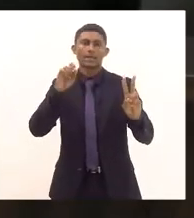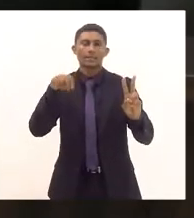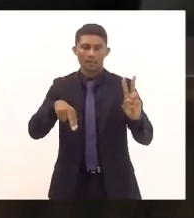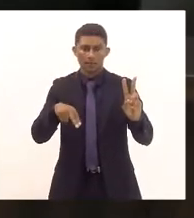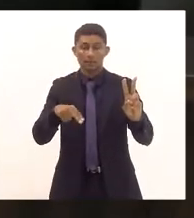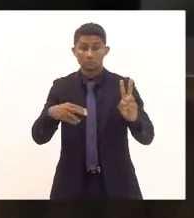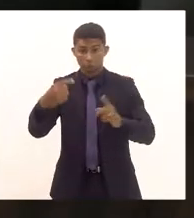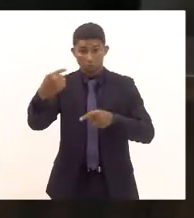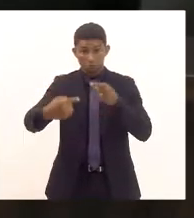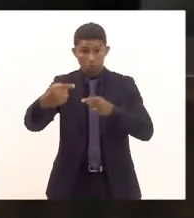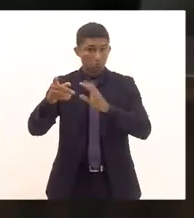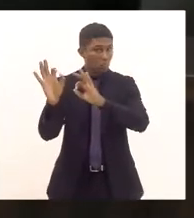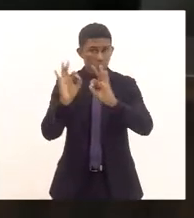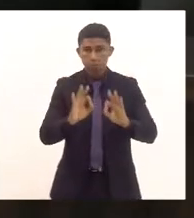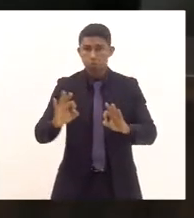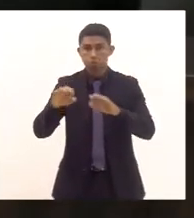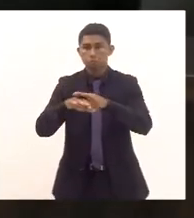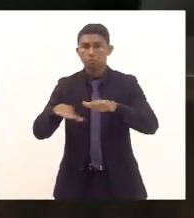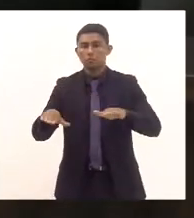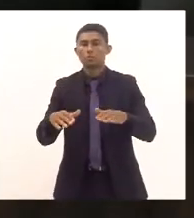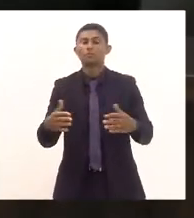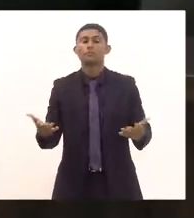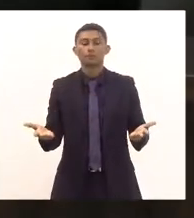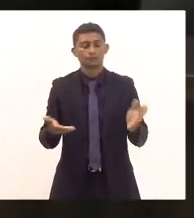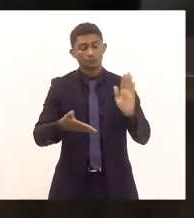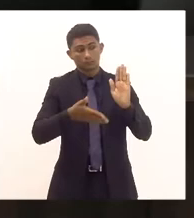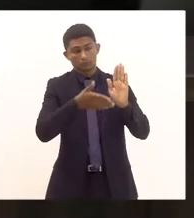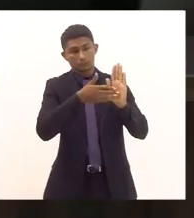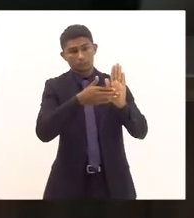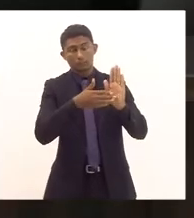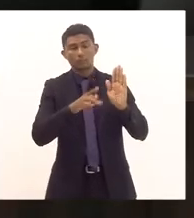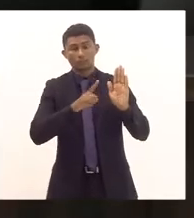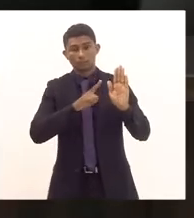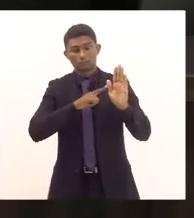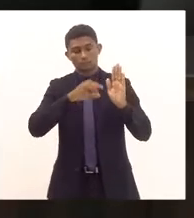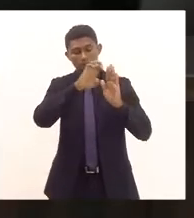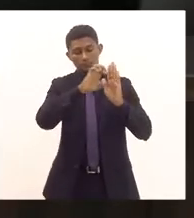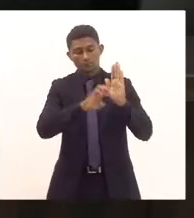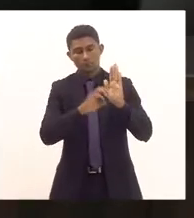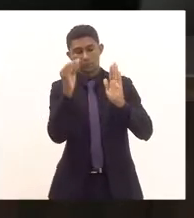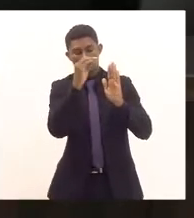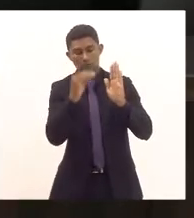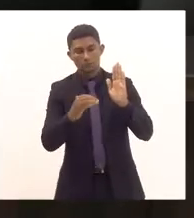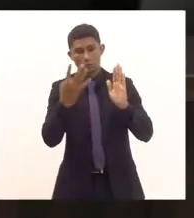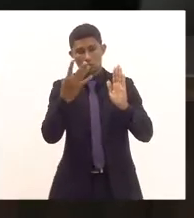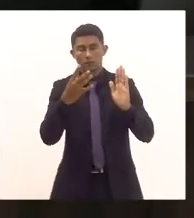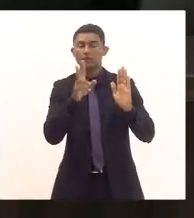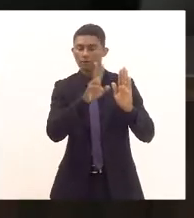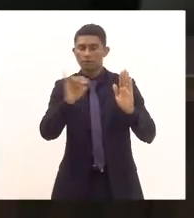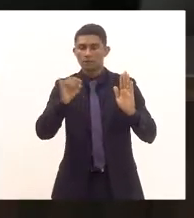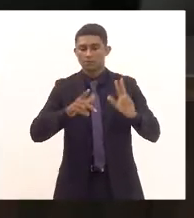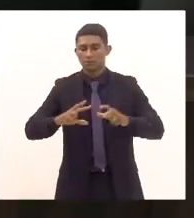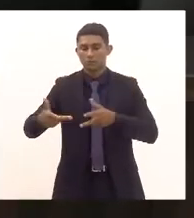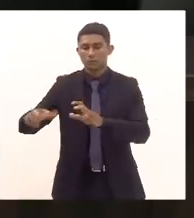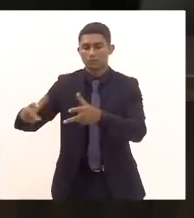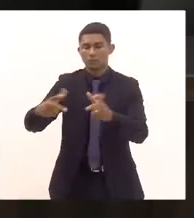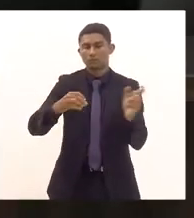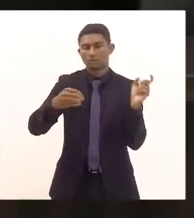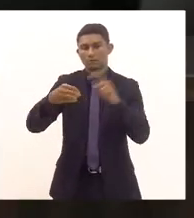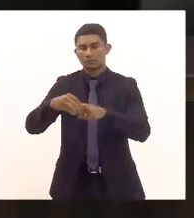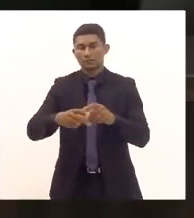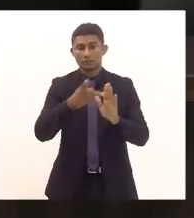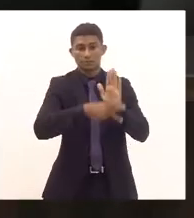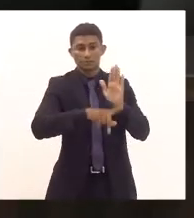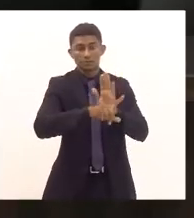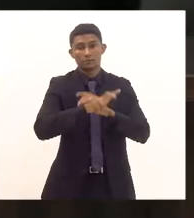discussão nova líquida discutir encerrada a discussão A presente proposta recebeu quatro emendas e retorna as comissões projeto de lei